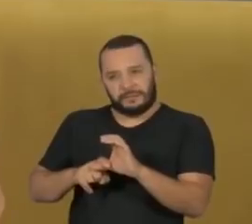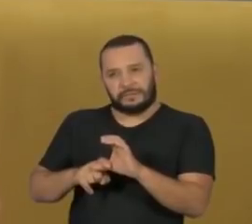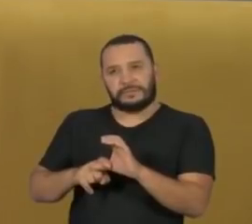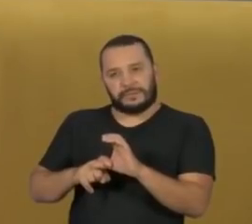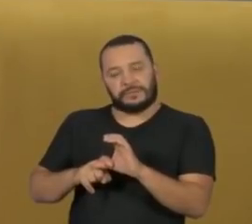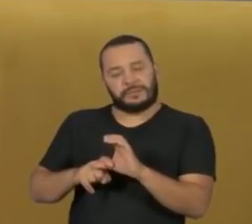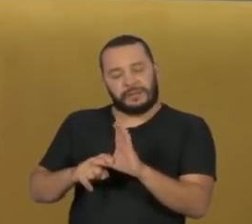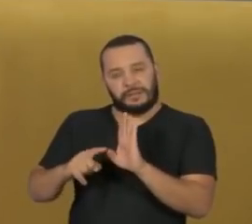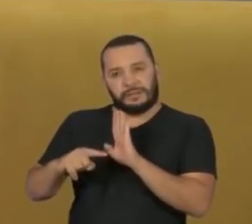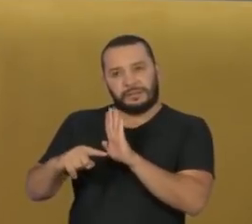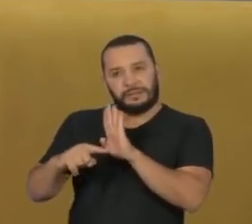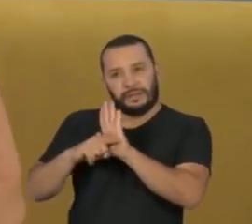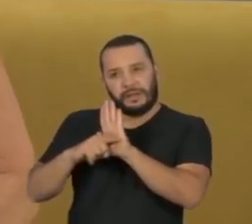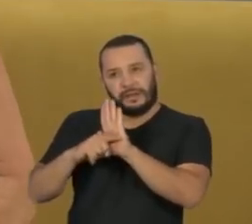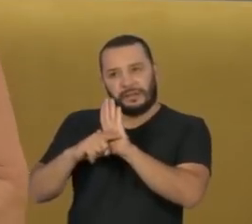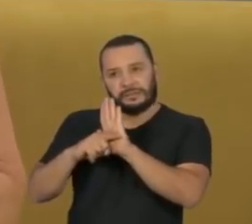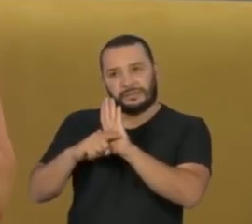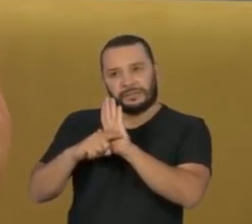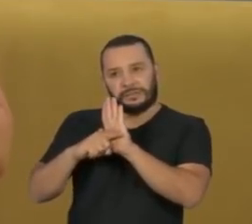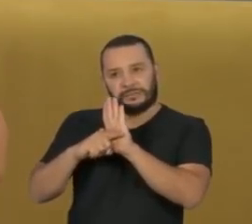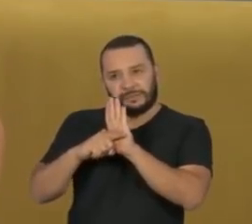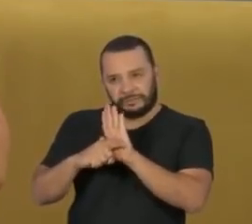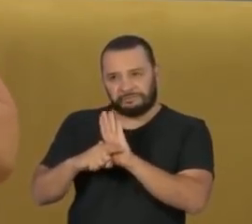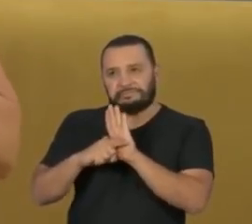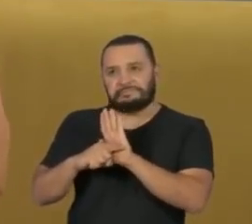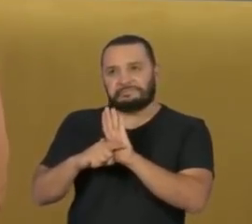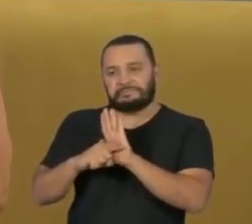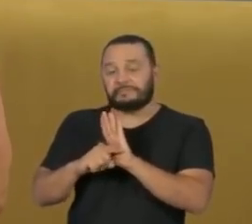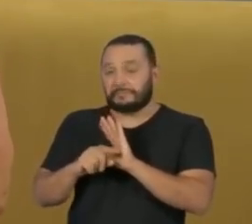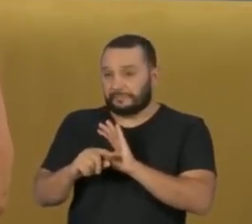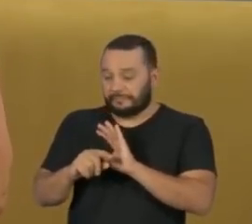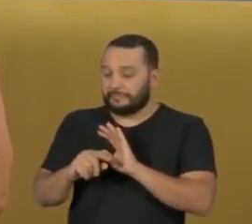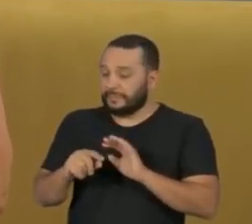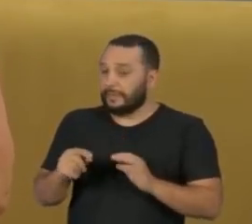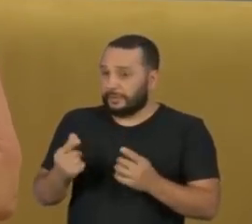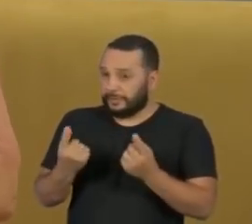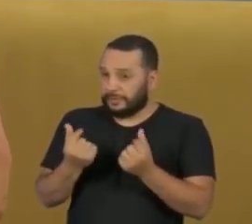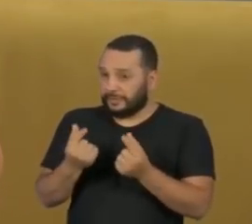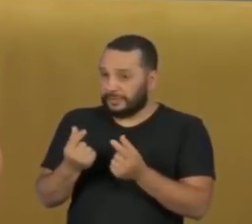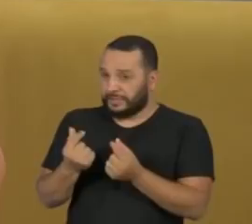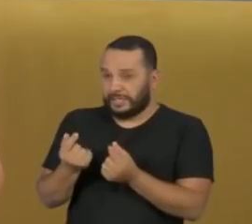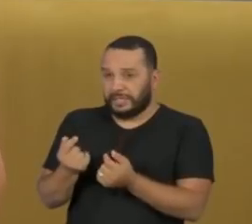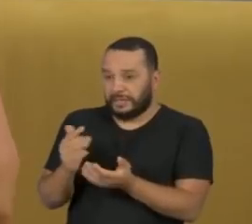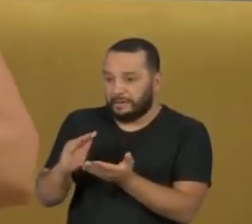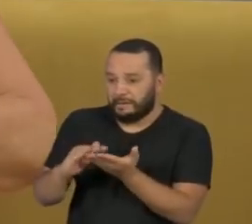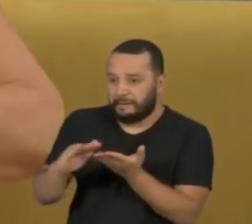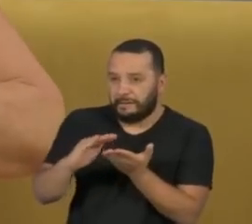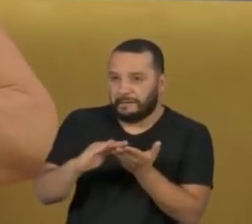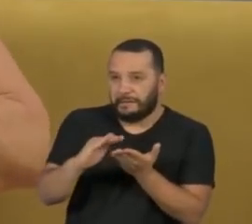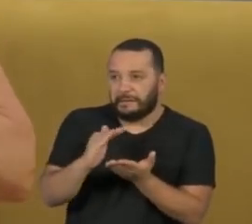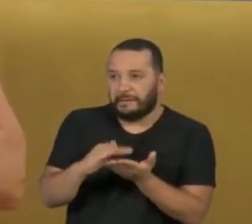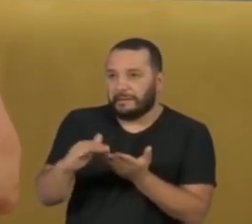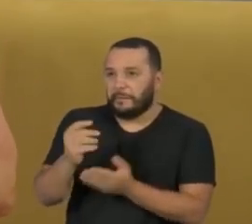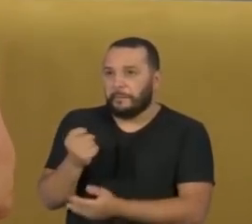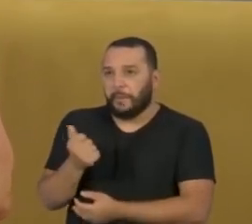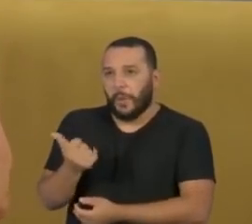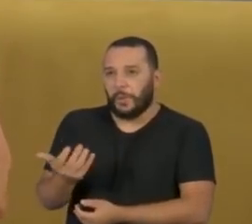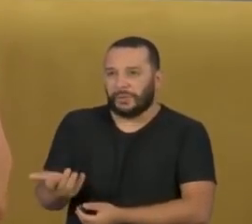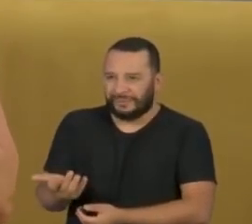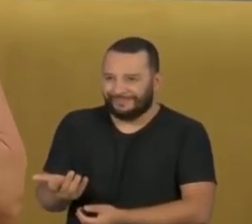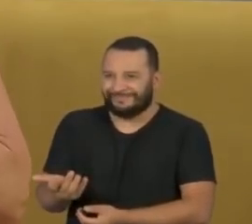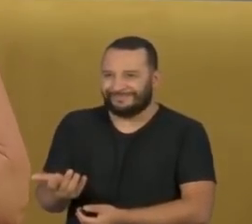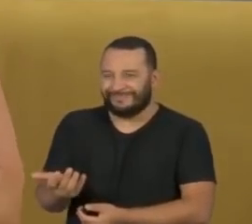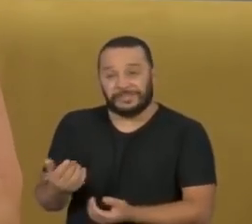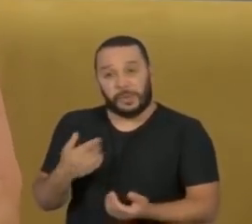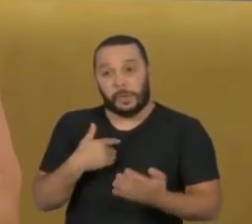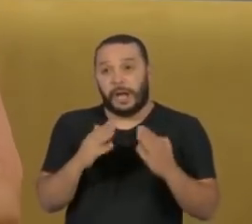isso muito ruim, né? A grana fica apertada, então a tendência é ficar mais